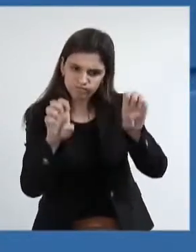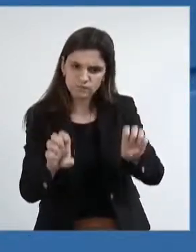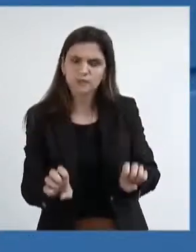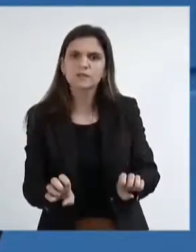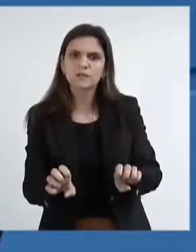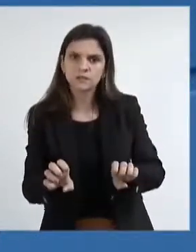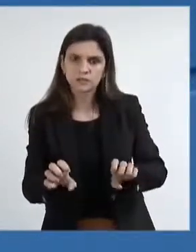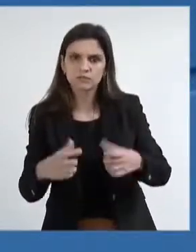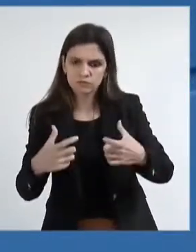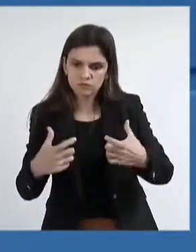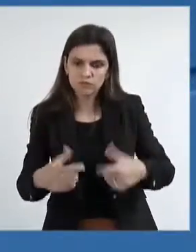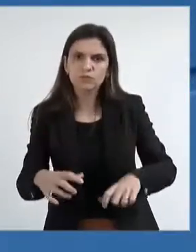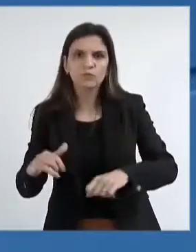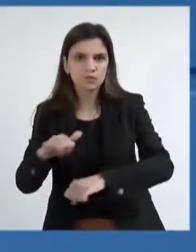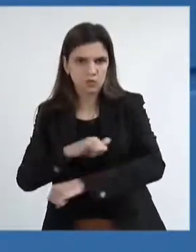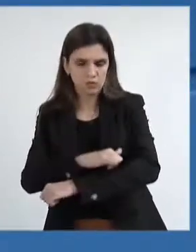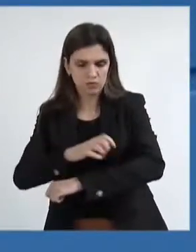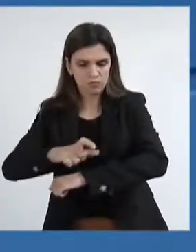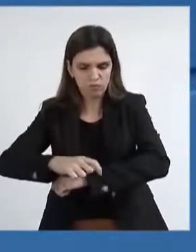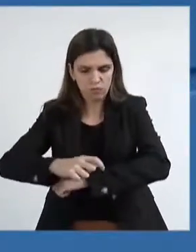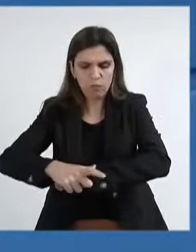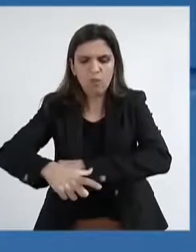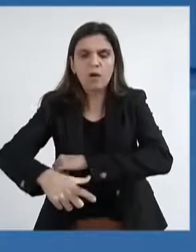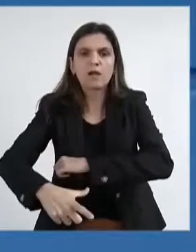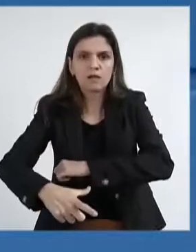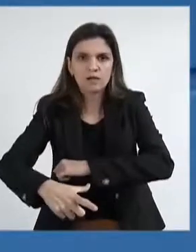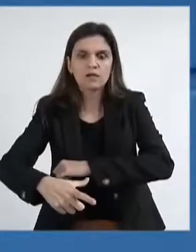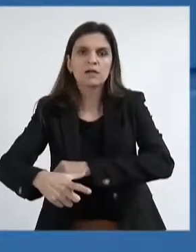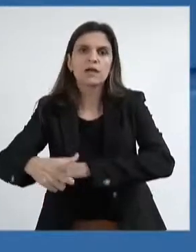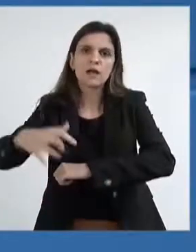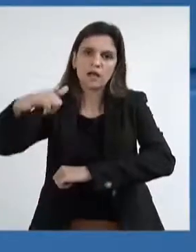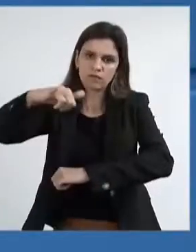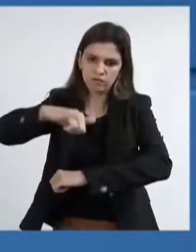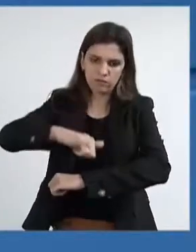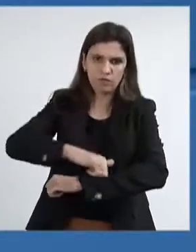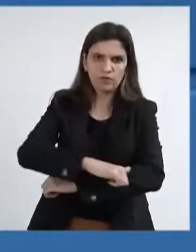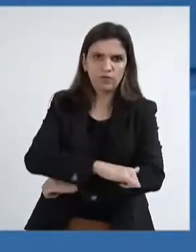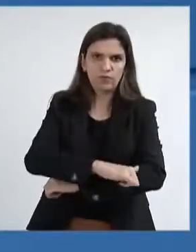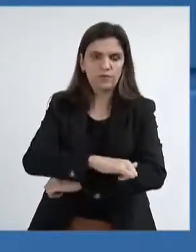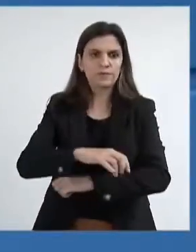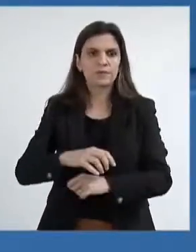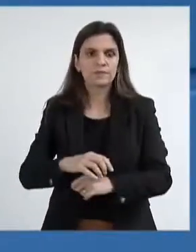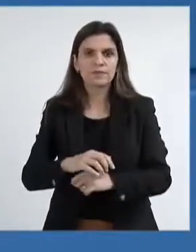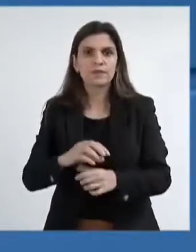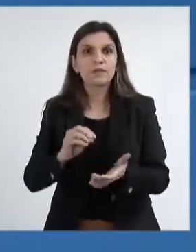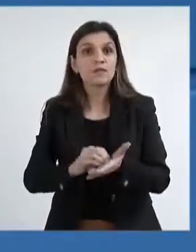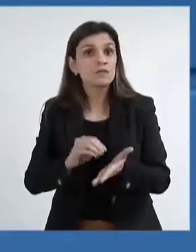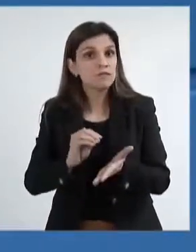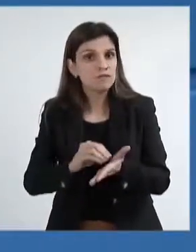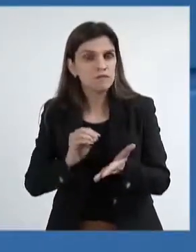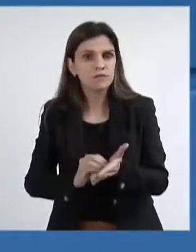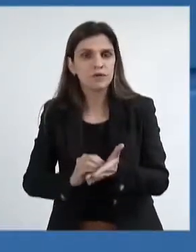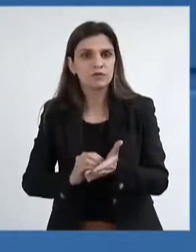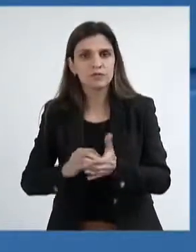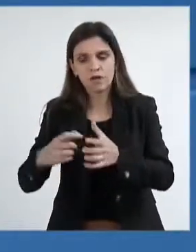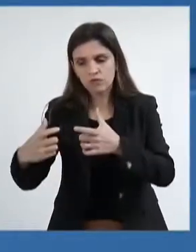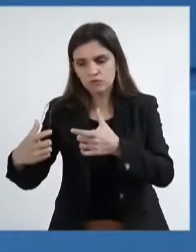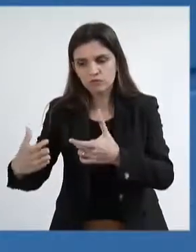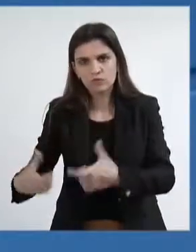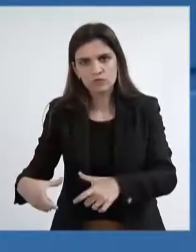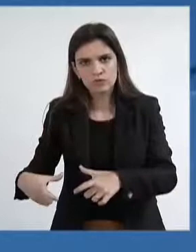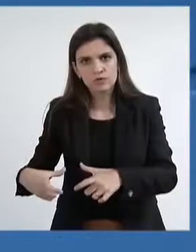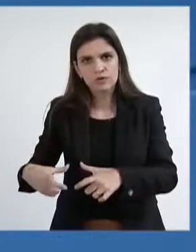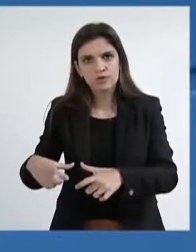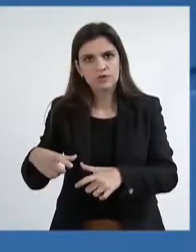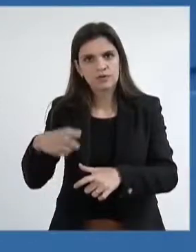equipamentos, inclusive do alargamento da pista e do pátio de manobra, e não ter o terminal de passageiro. Por quê? Chamei a atenção, inclusive, do deputado